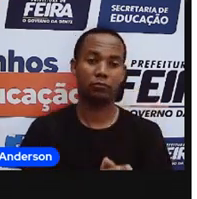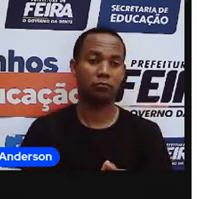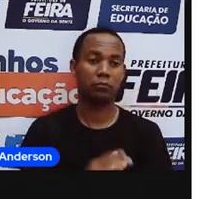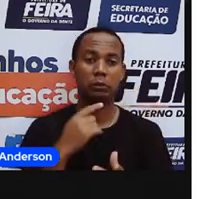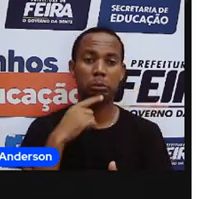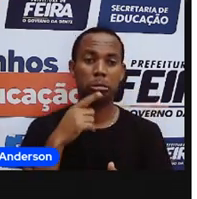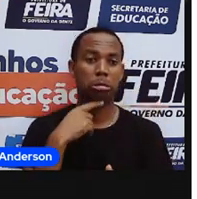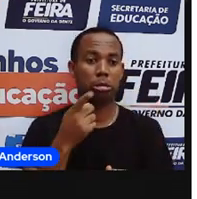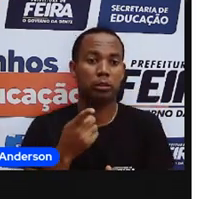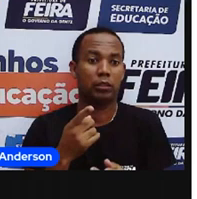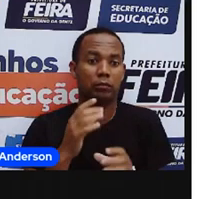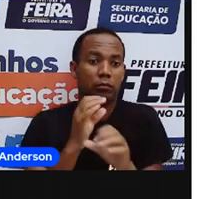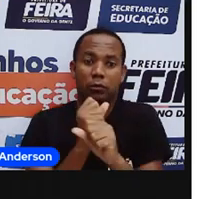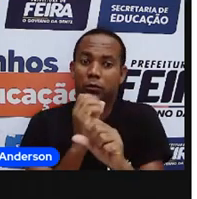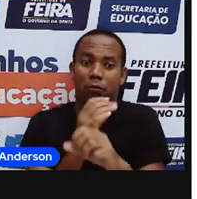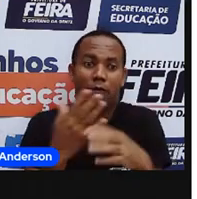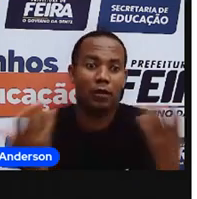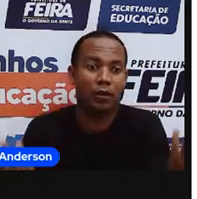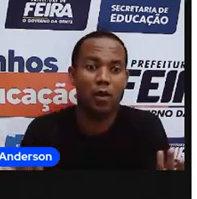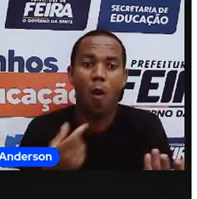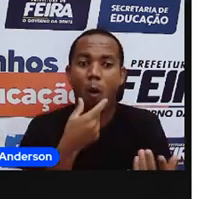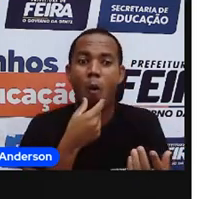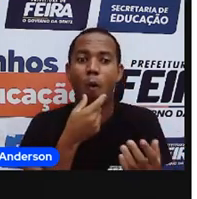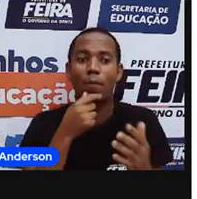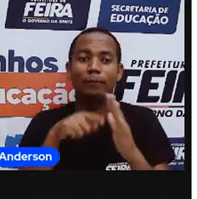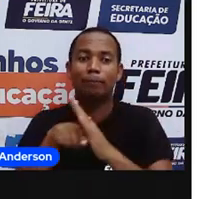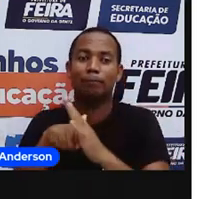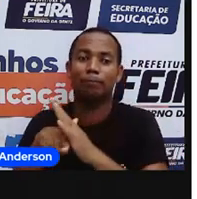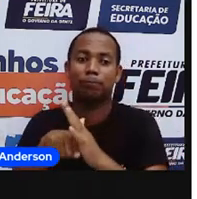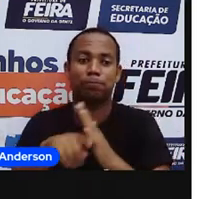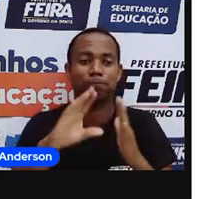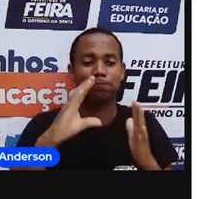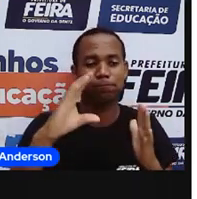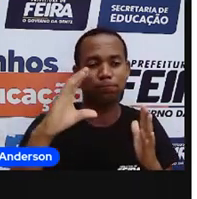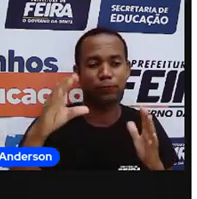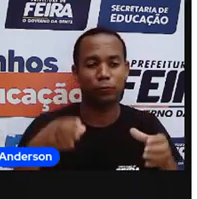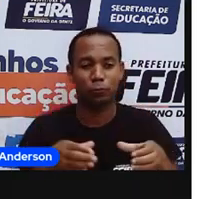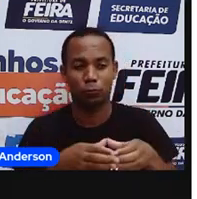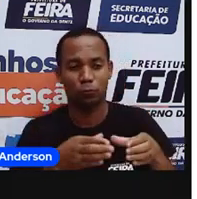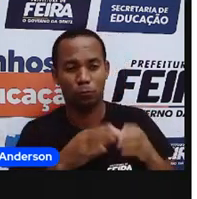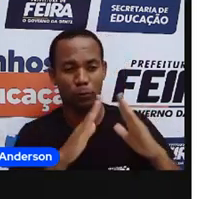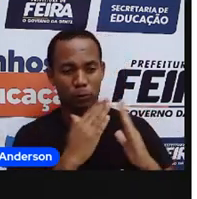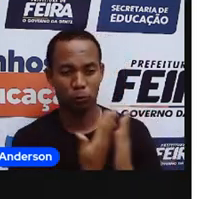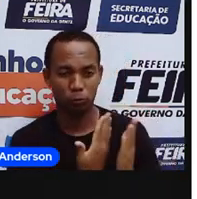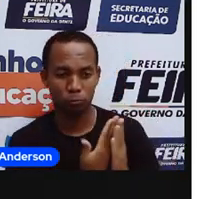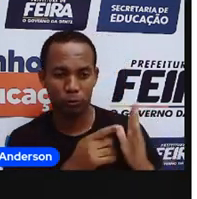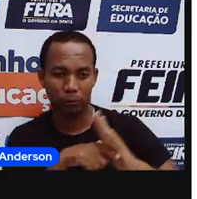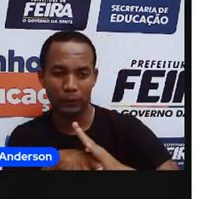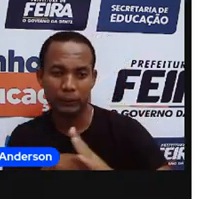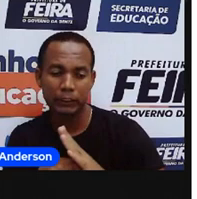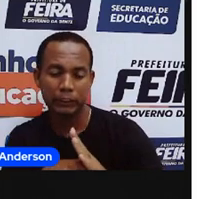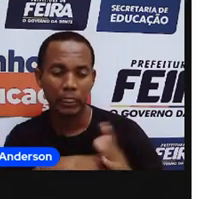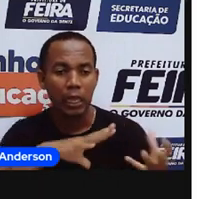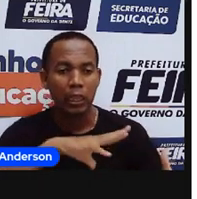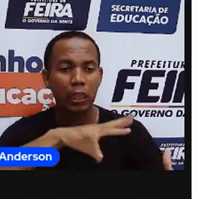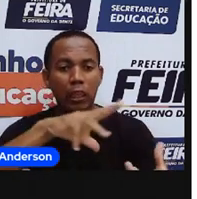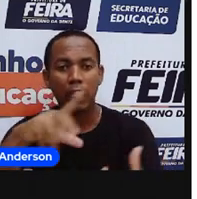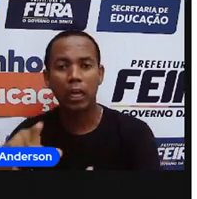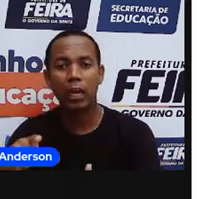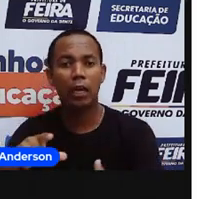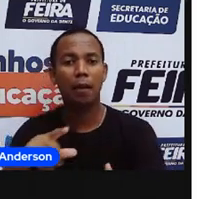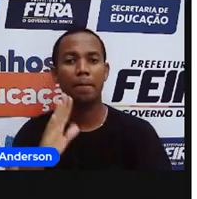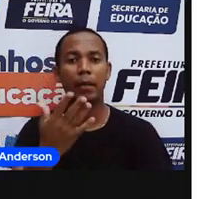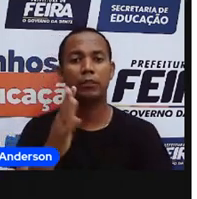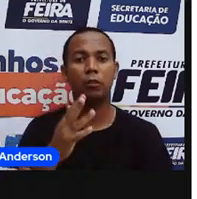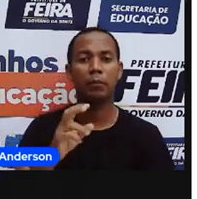dos cientistas, né, que sabem muito mais do que a gente. Então, os cientistas aí que estudam a idade da Terra estimam que ela tenha quase